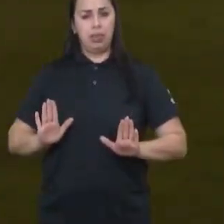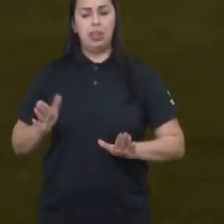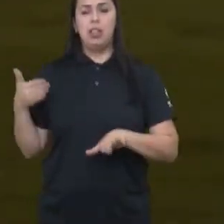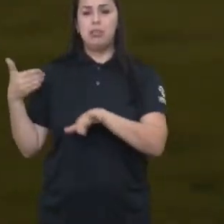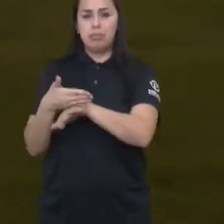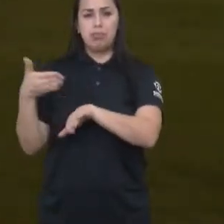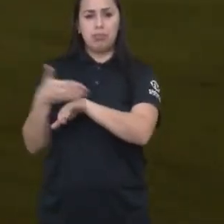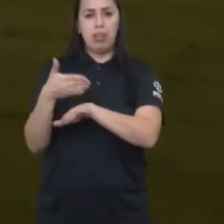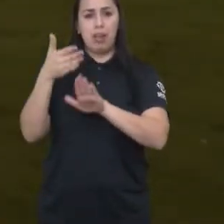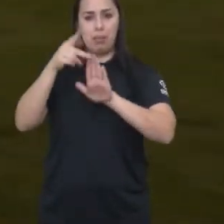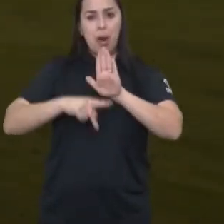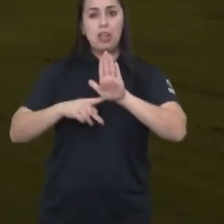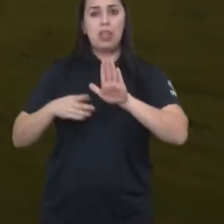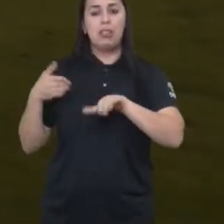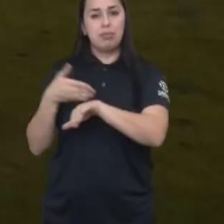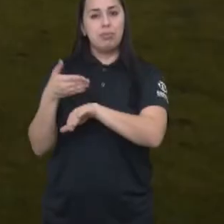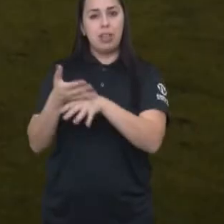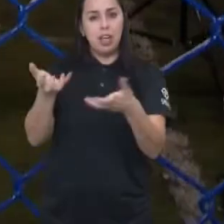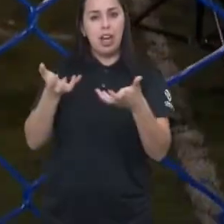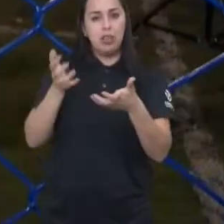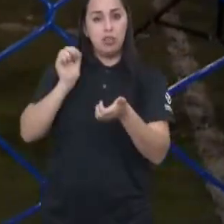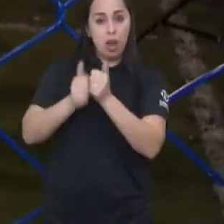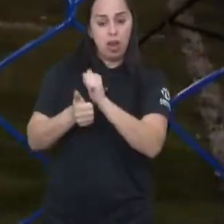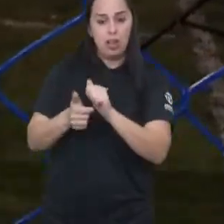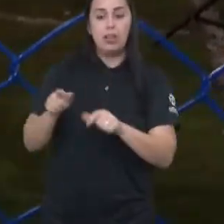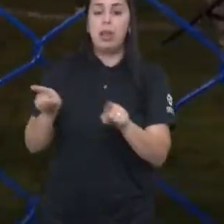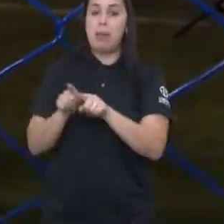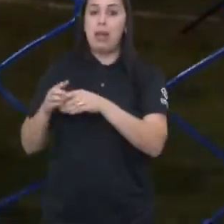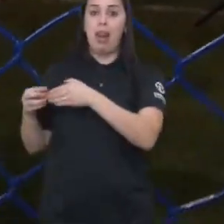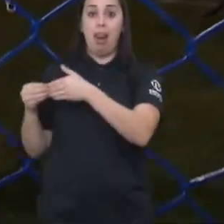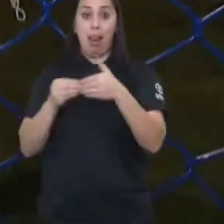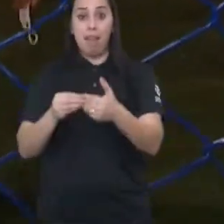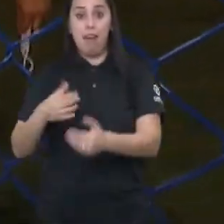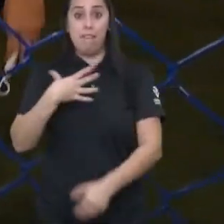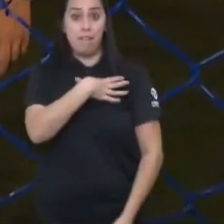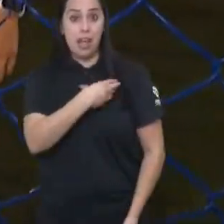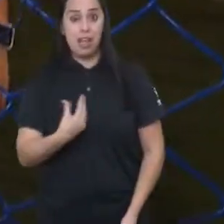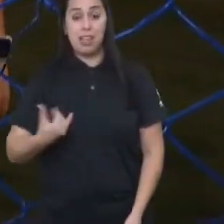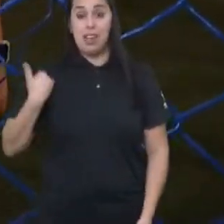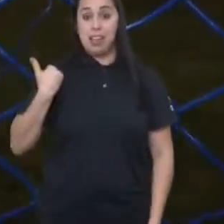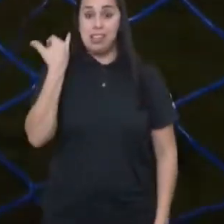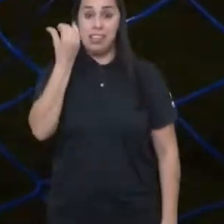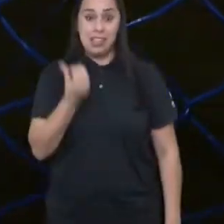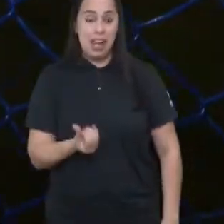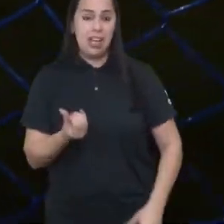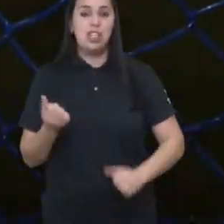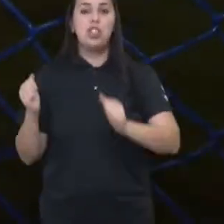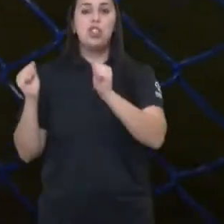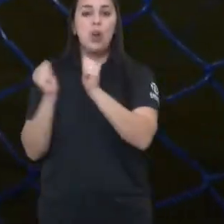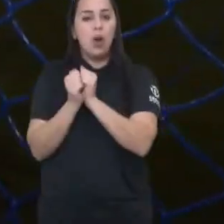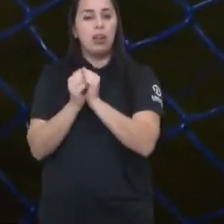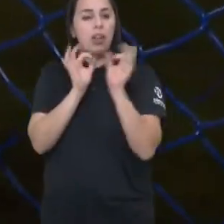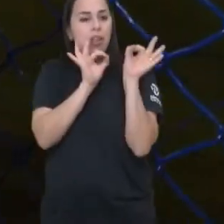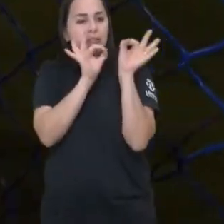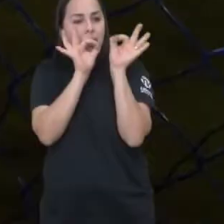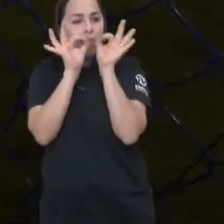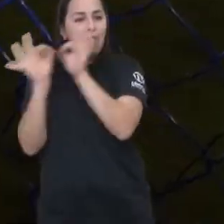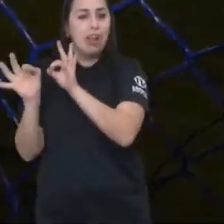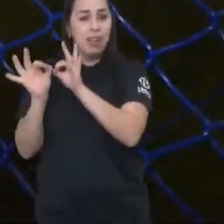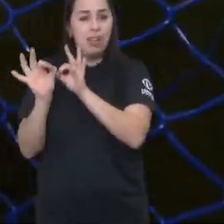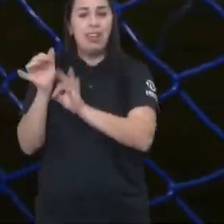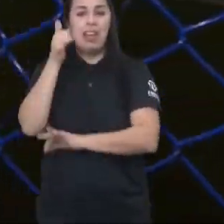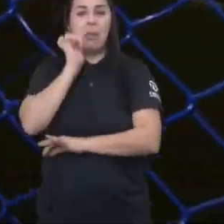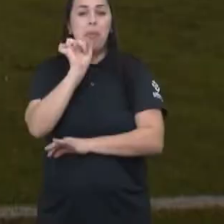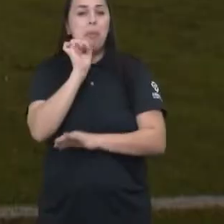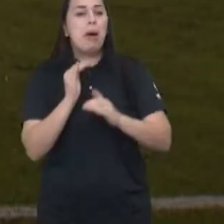frequenta o projeto quero jogar futebol feminino EA filha Kiara de 6 aninhos vai juntos fica acompanhando cada